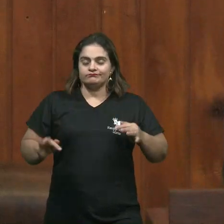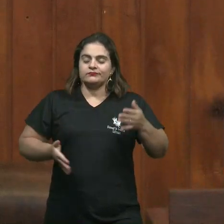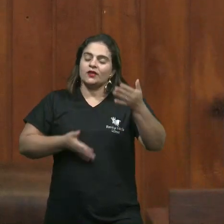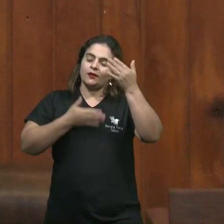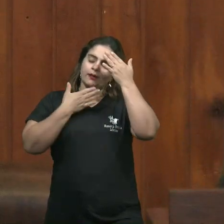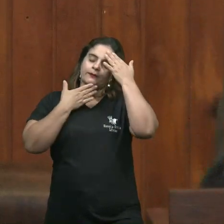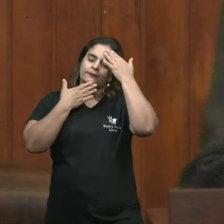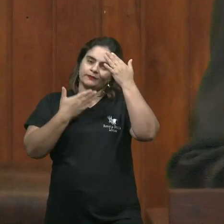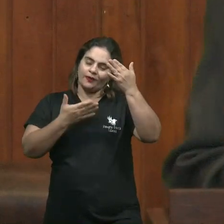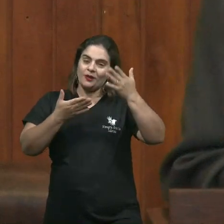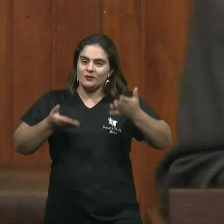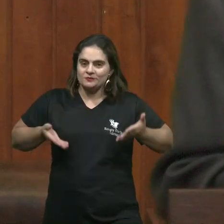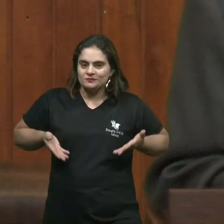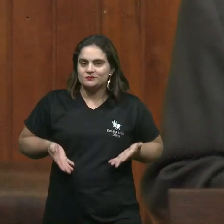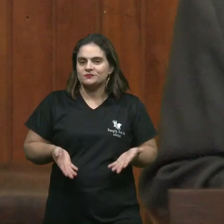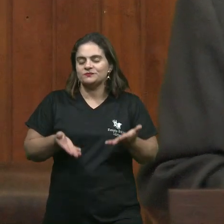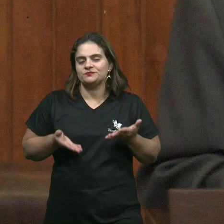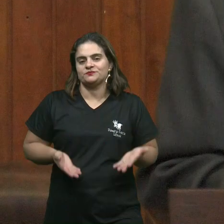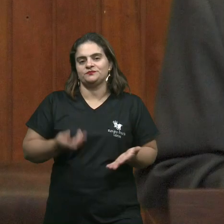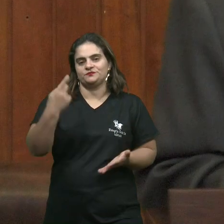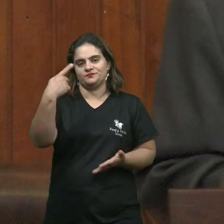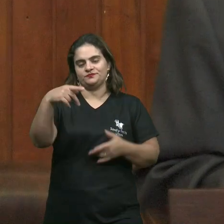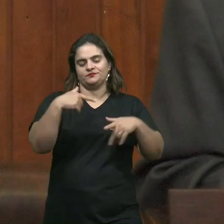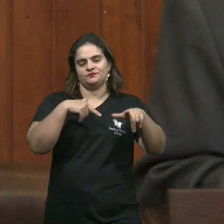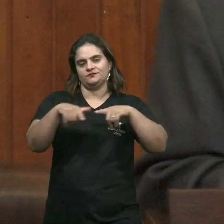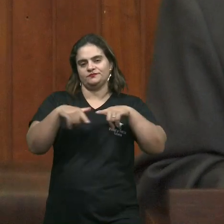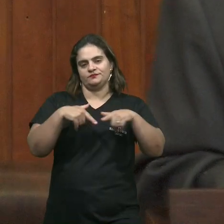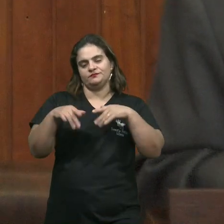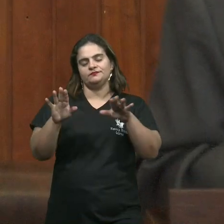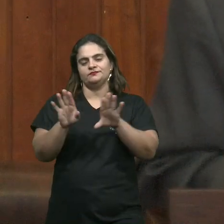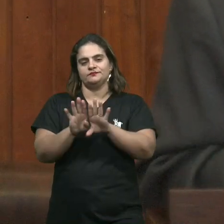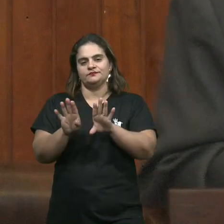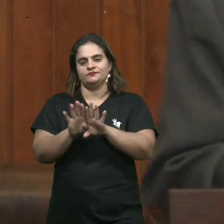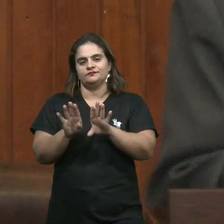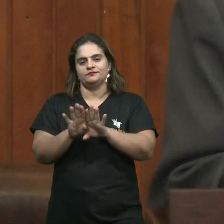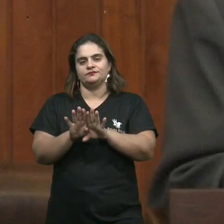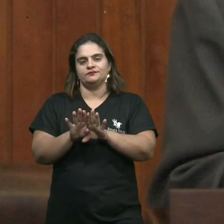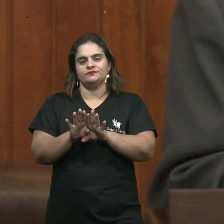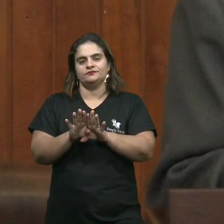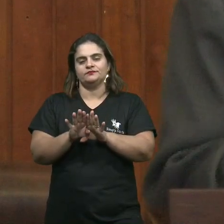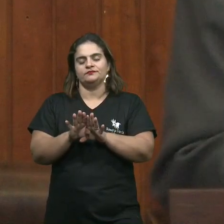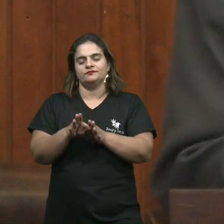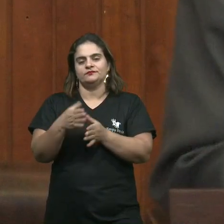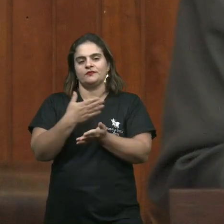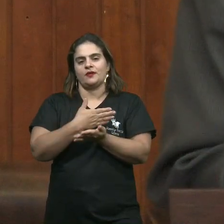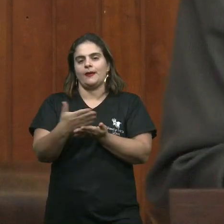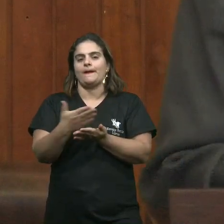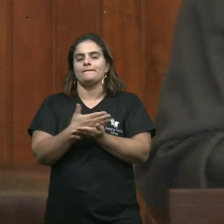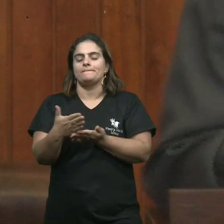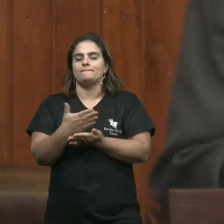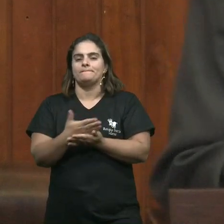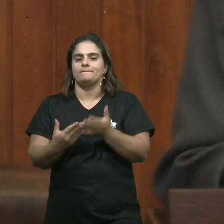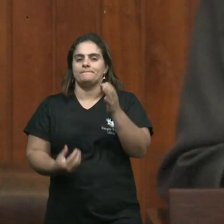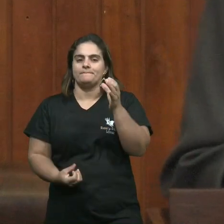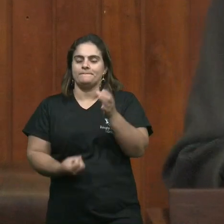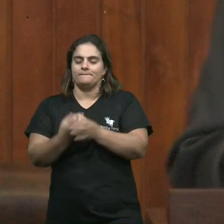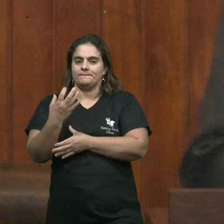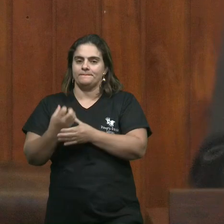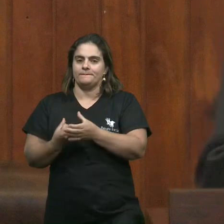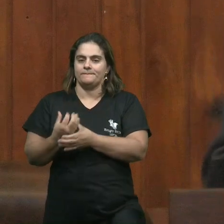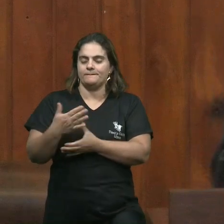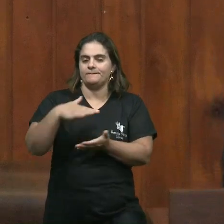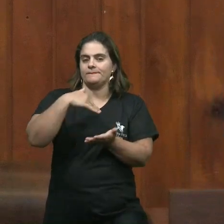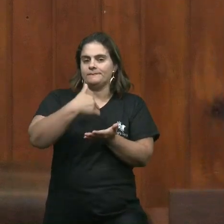da nossa colega e em também defender que o município crie uma estrutura adequada,